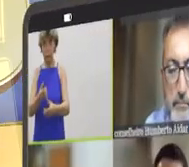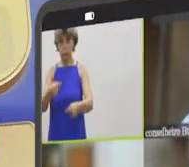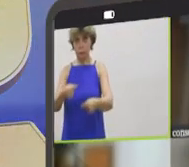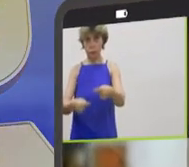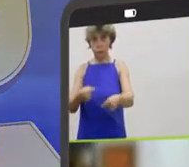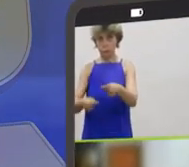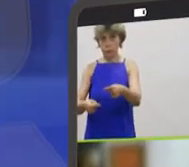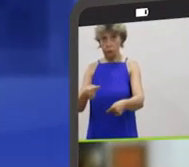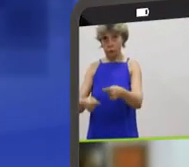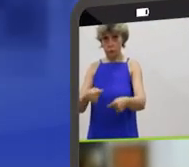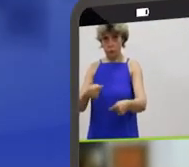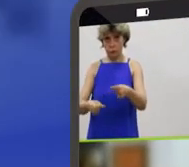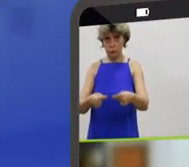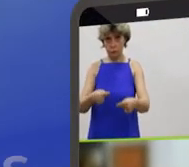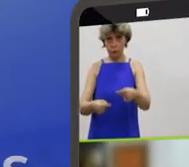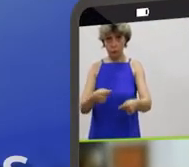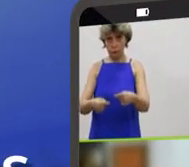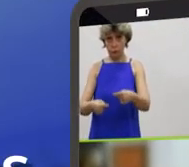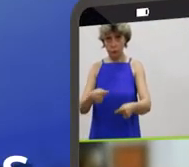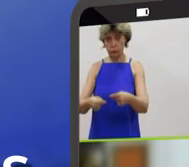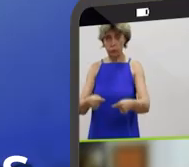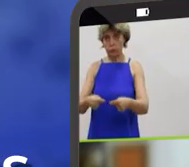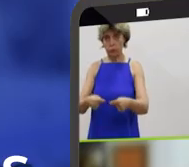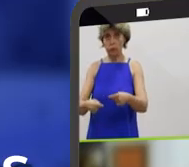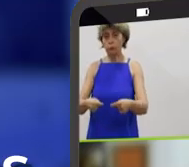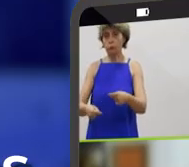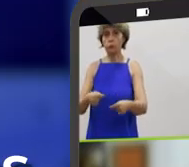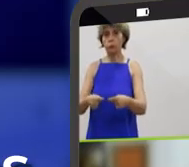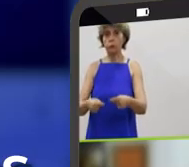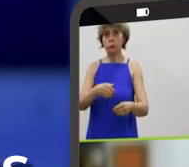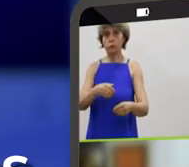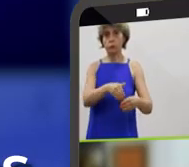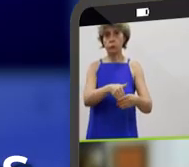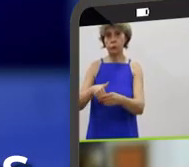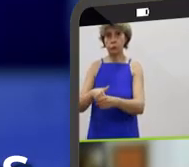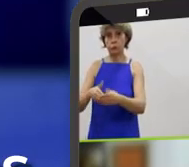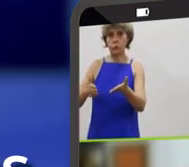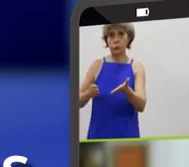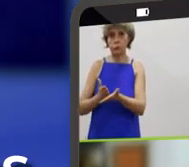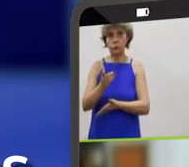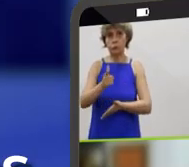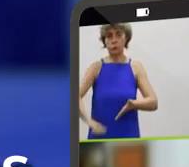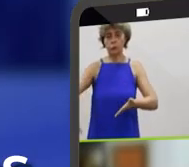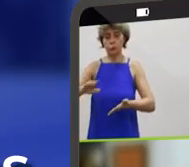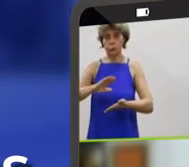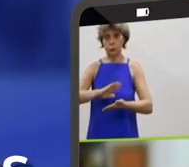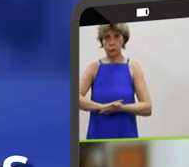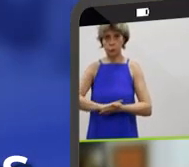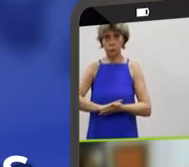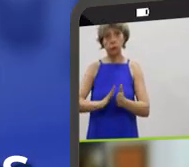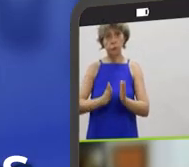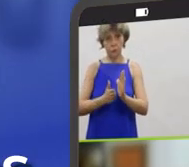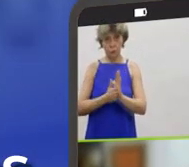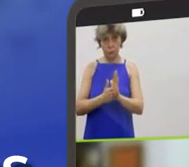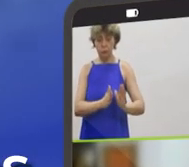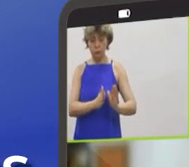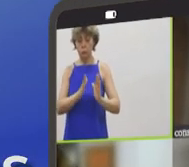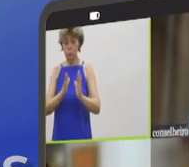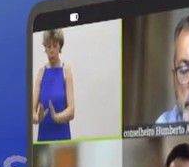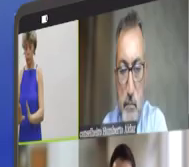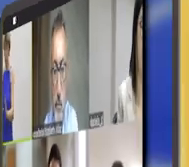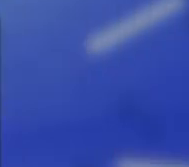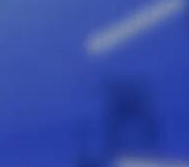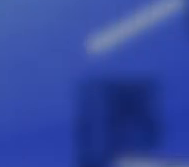sessão remota realizada na quinta-feira, 10 de outubro, a 2ª Câmara do Tribunal de Contas dos Municípios do Estado de Goiás julgou